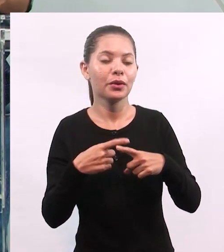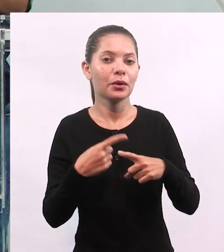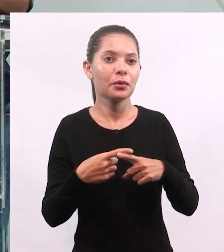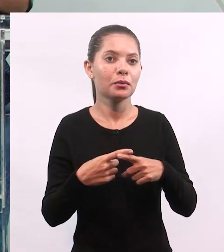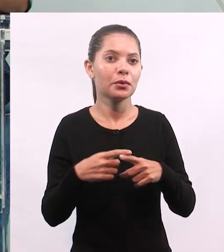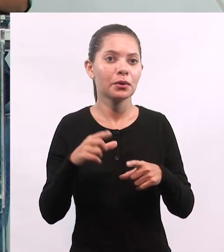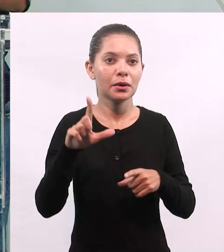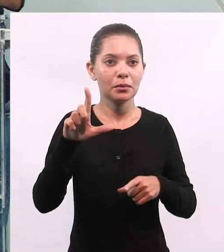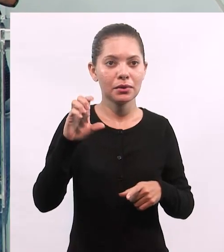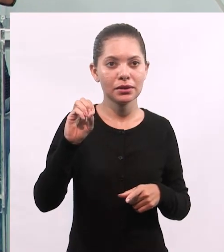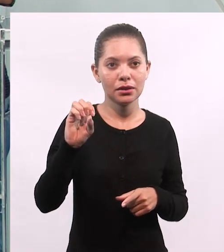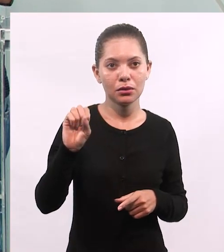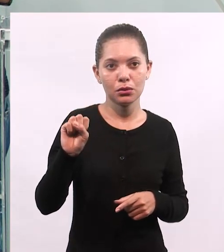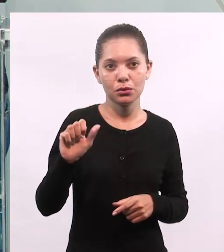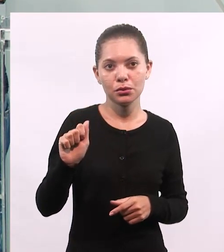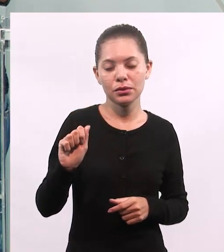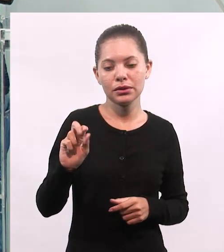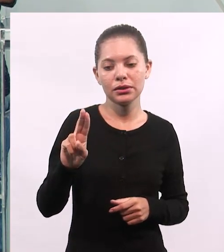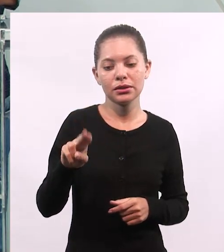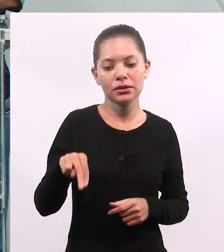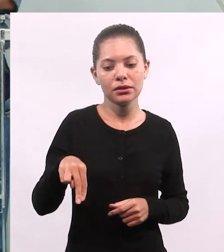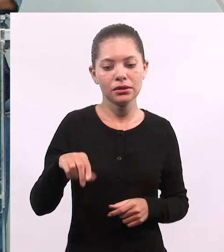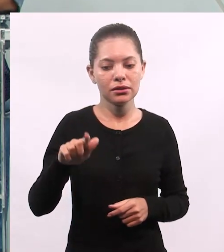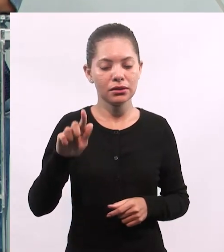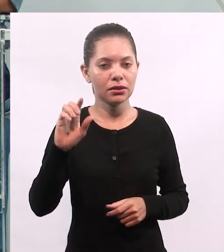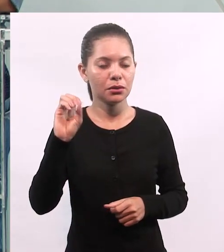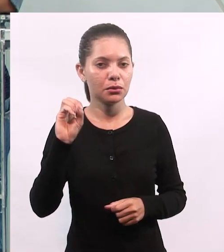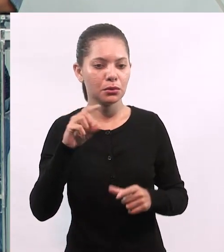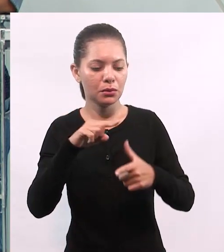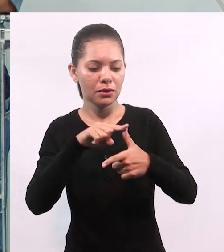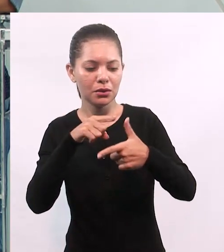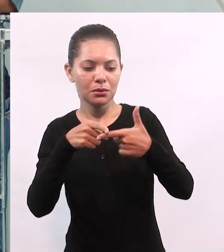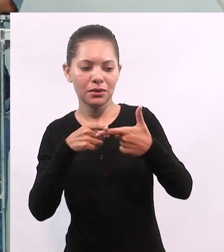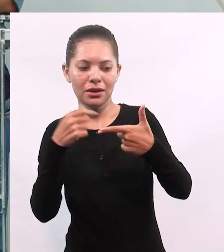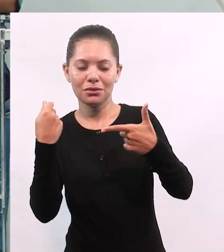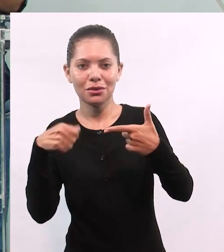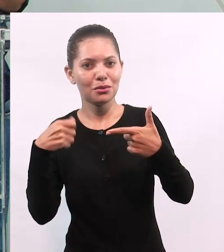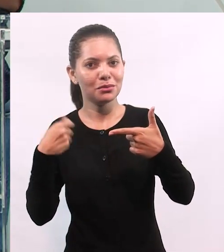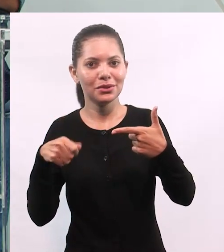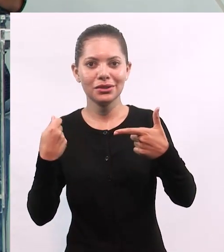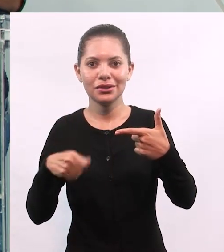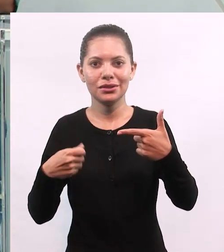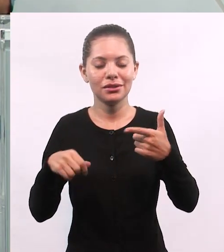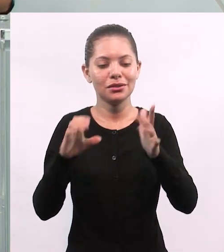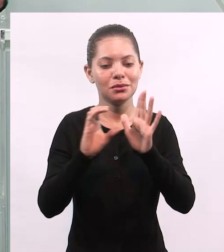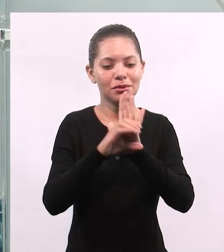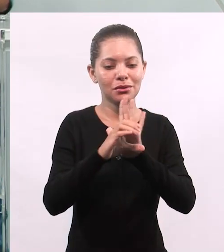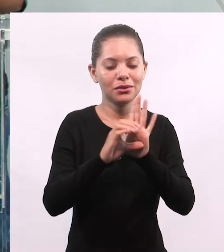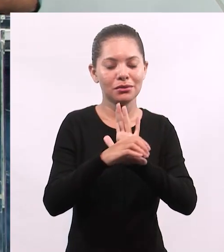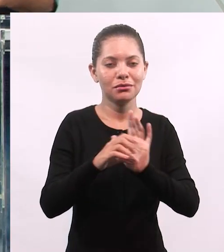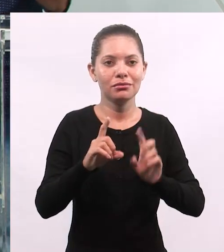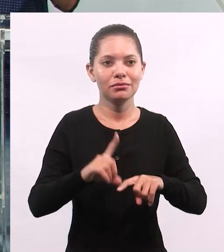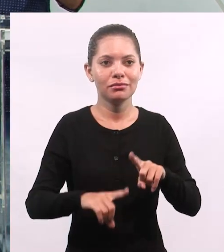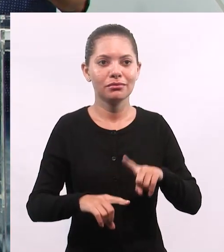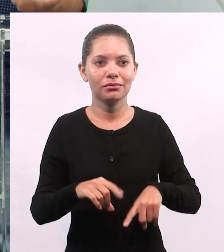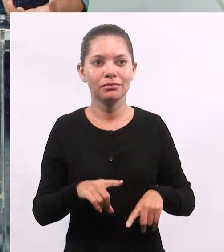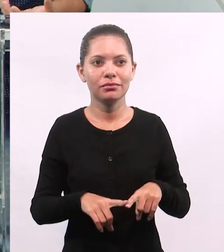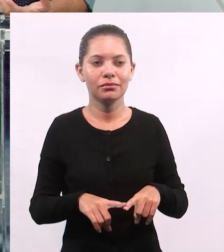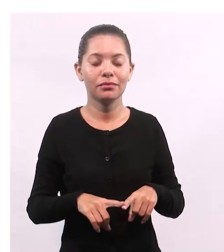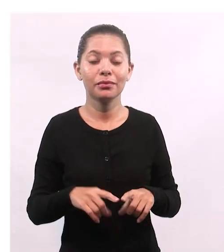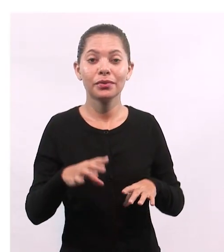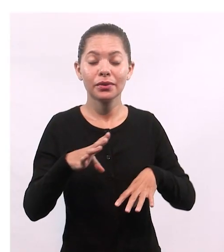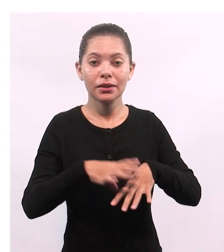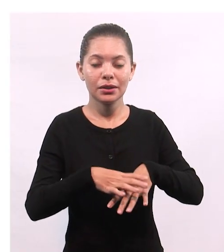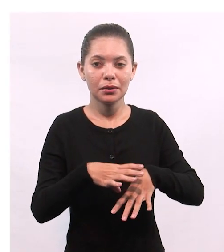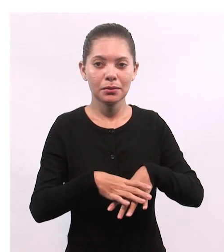é um quadrado, porque para ser losango, ele não precisa ter ângulo reto. Então, por isso que a gente precisa definir esse